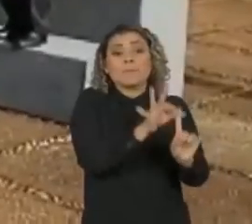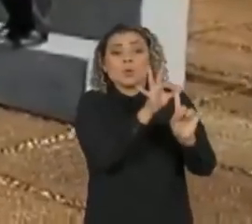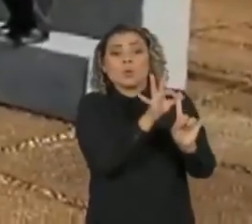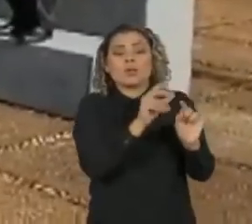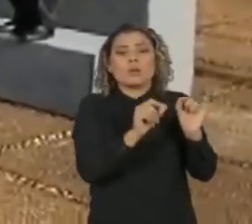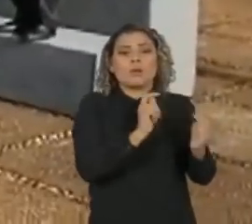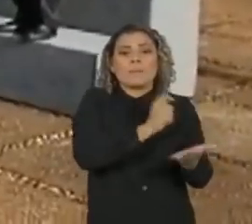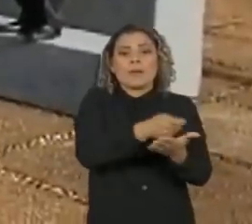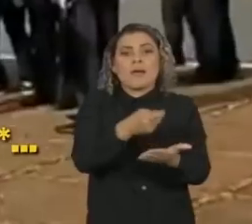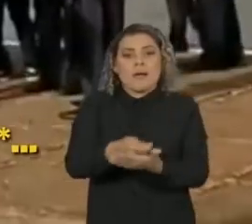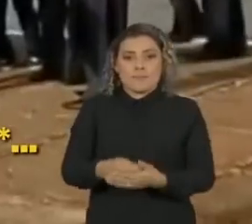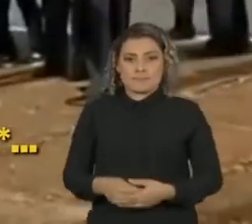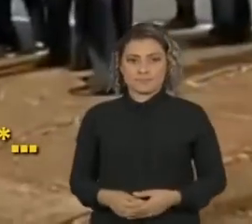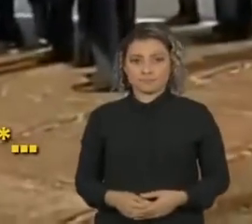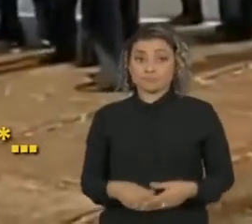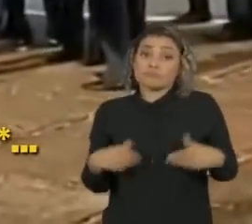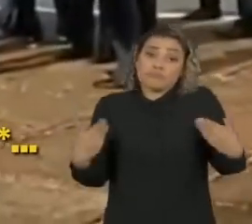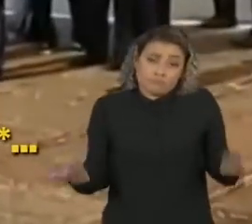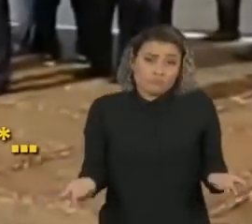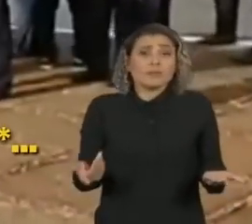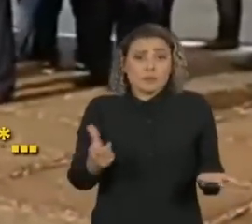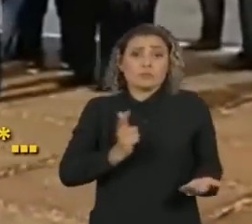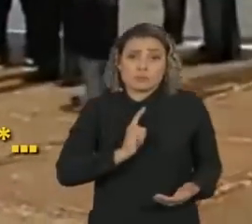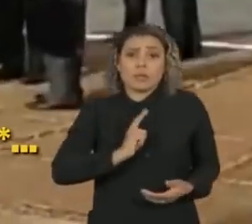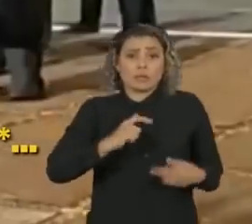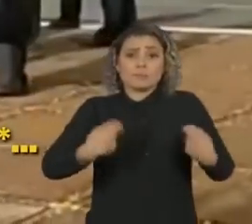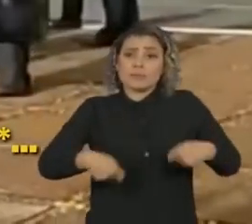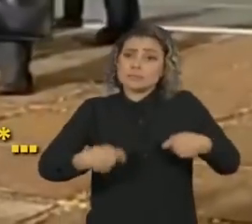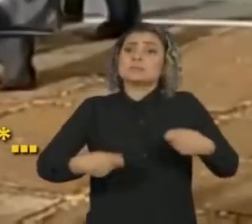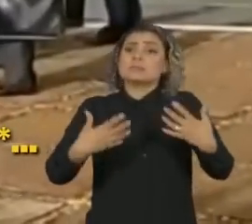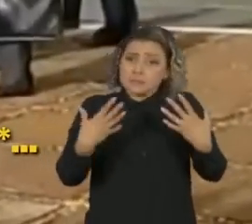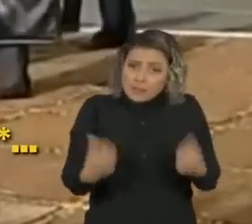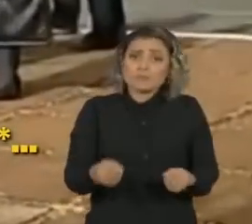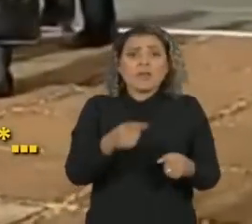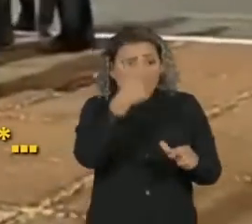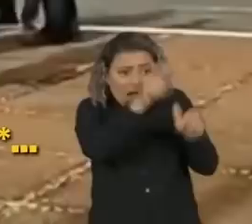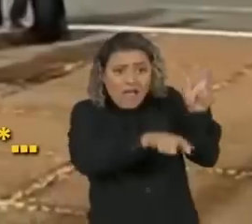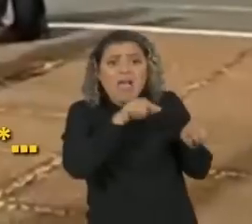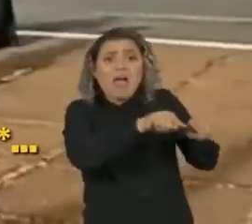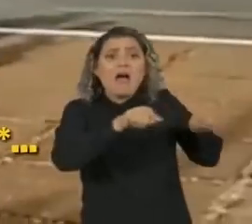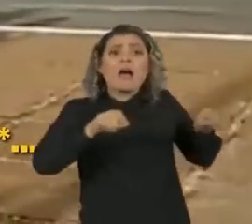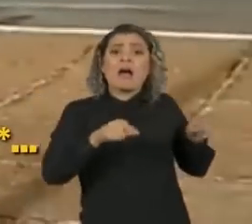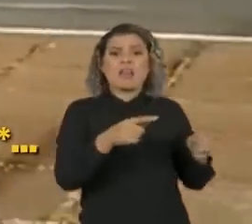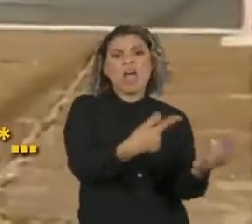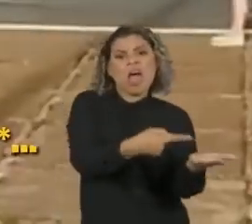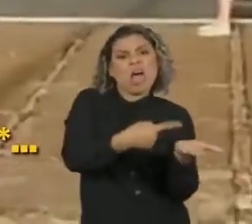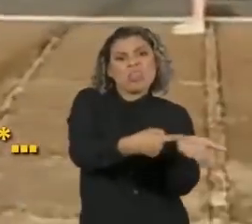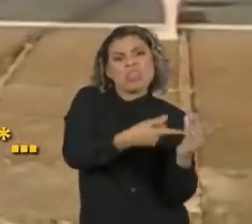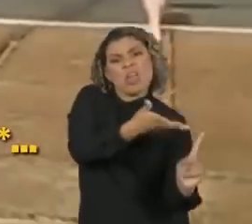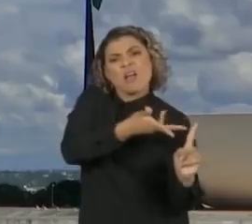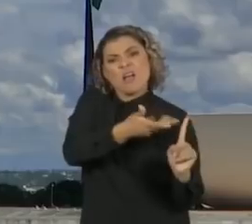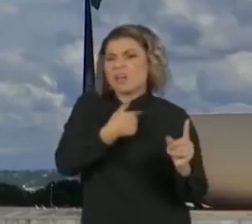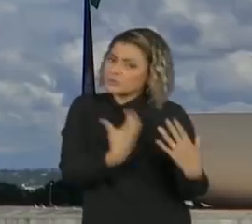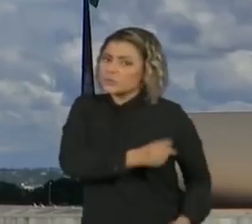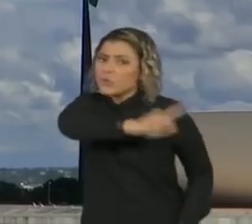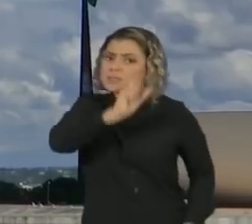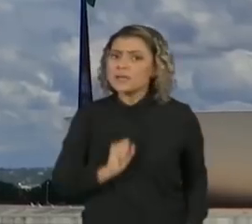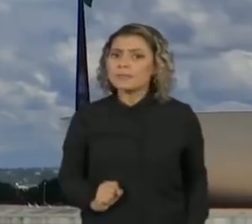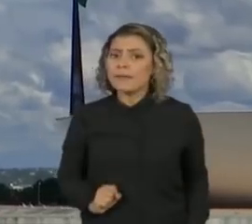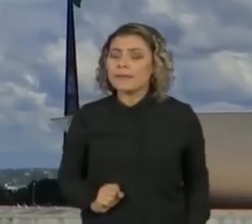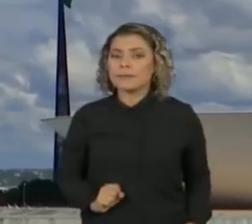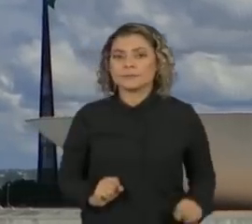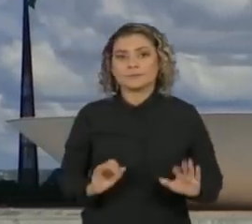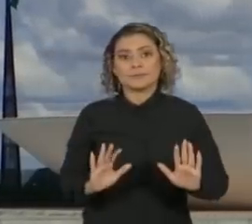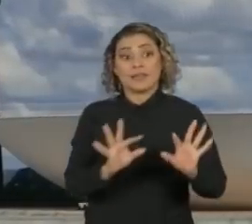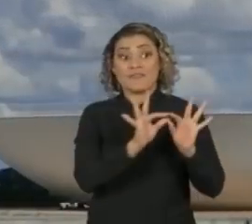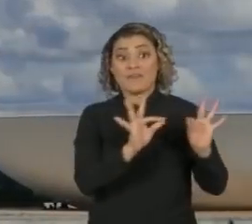de pagamentos. Nós não podemos aceitar esses caras chantagearem a gente. A fala do